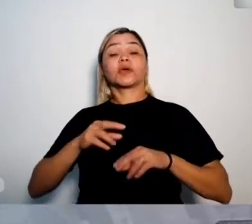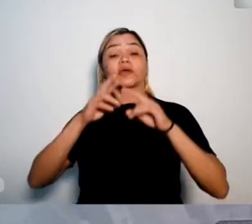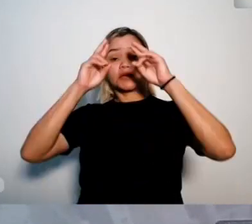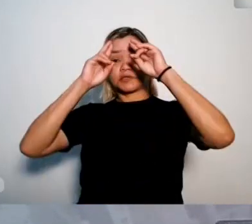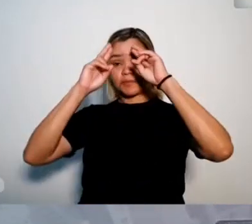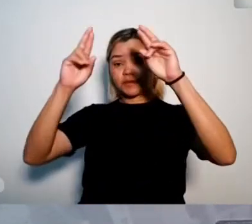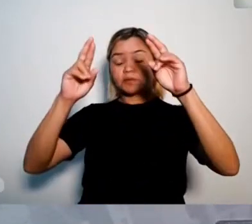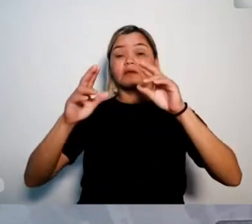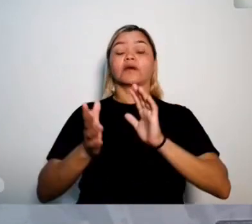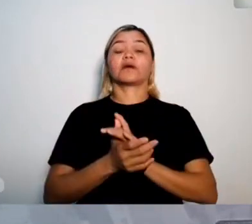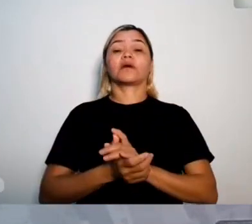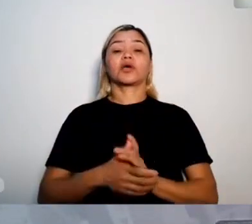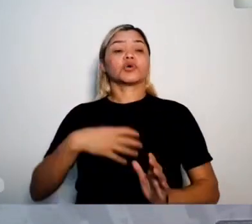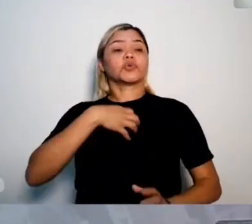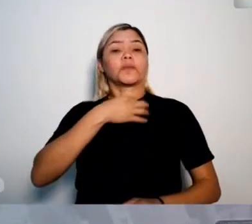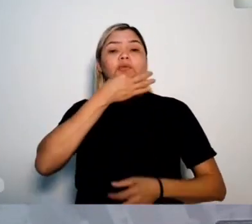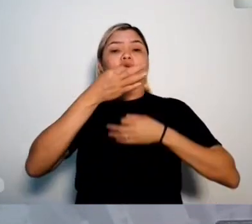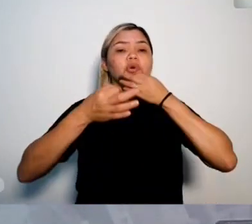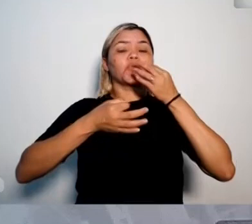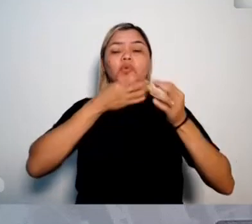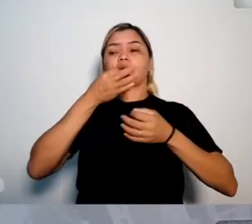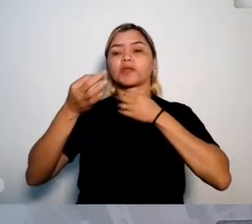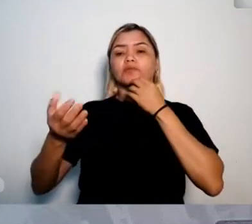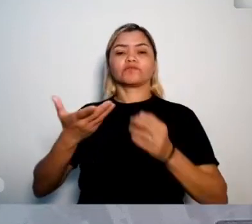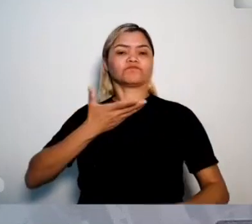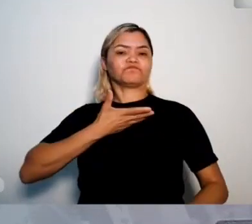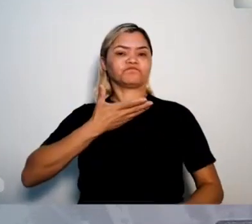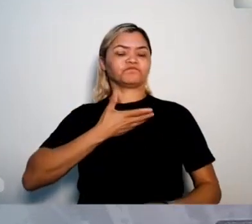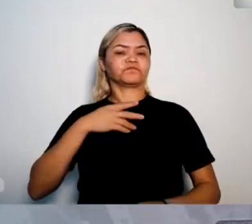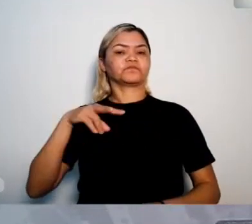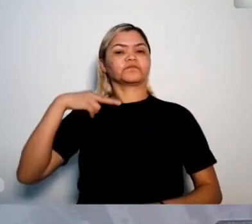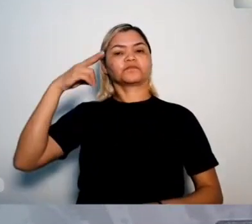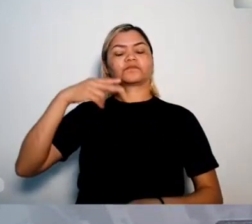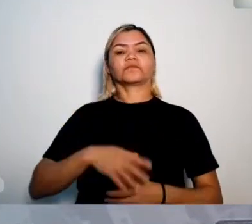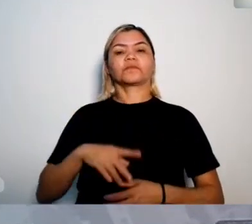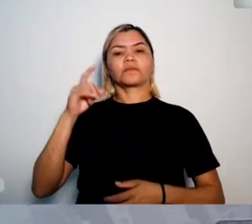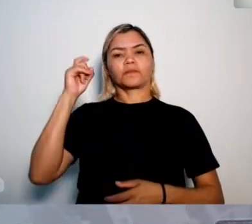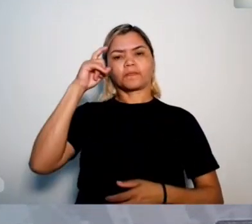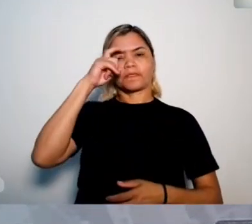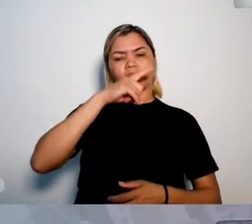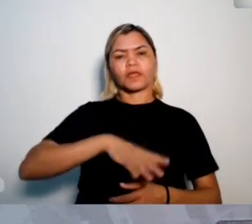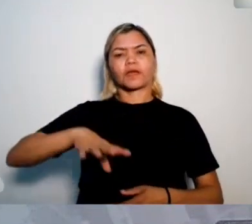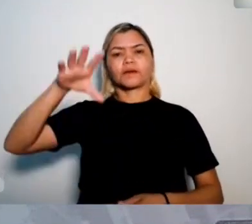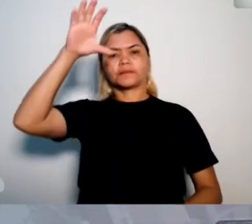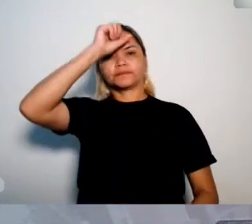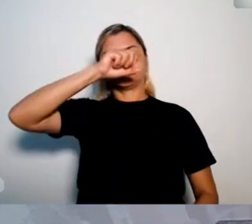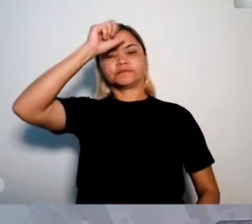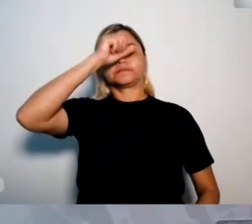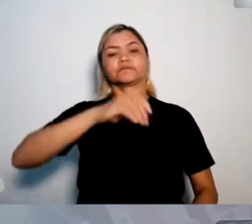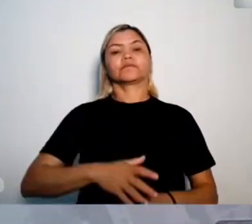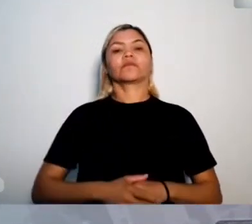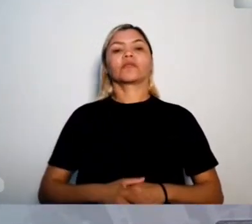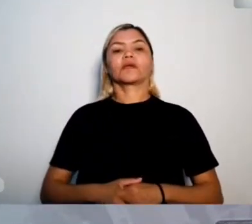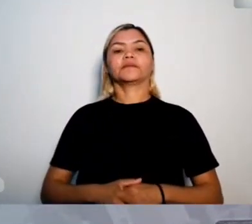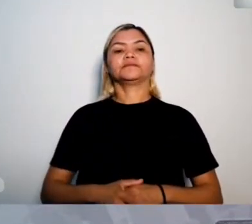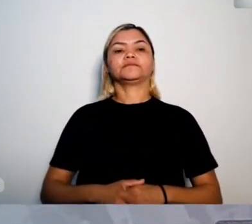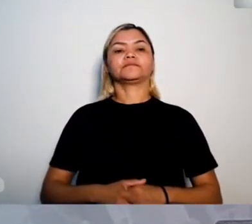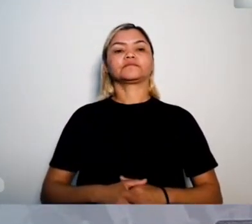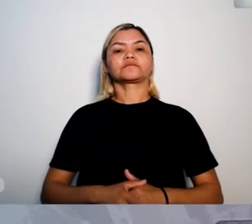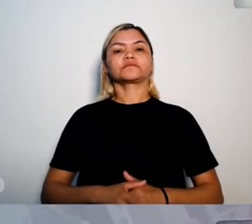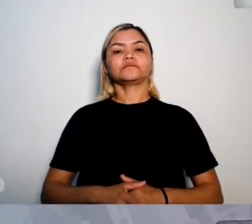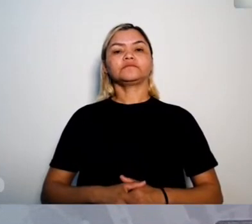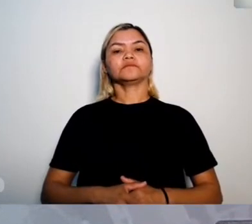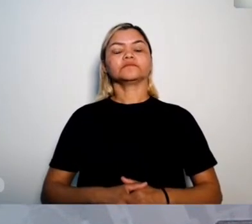a posição do outro colega vereador. Eu acho que a grande dificuldade, o grande aprendizado de ser parlamentar aqui, senhor presidente, é a